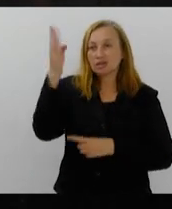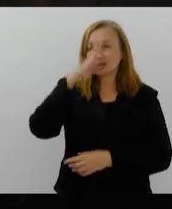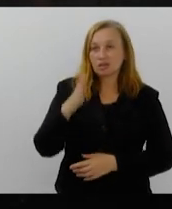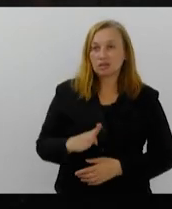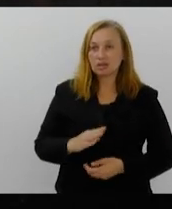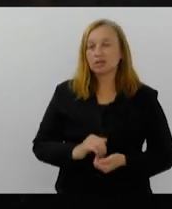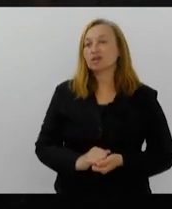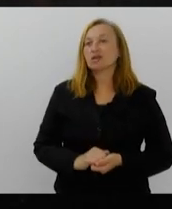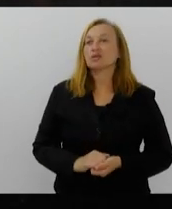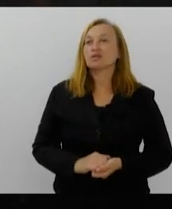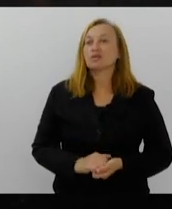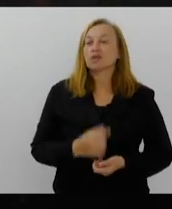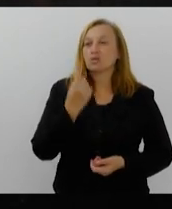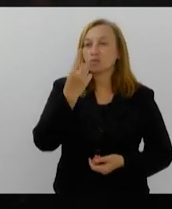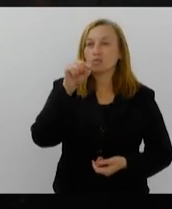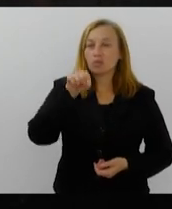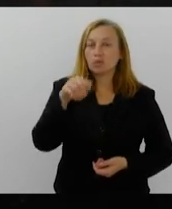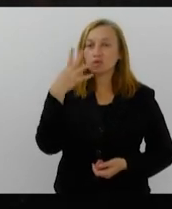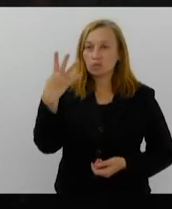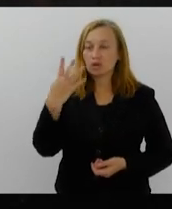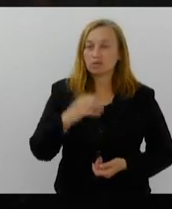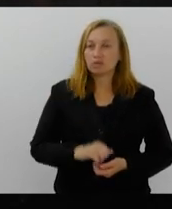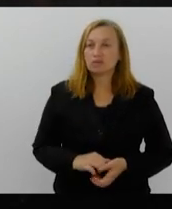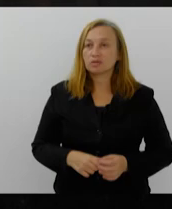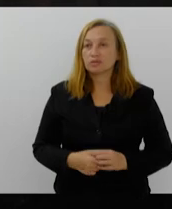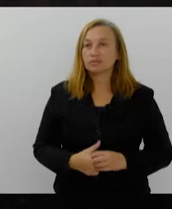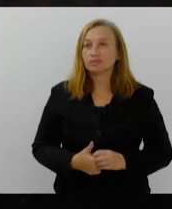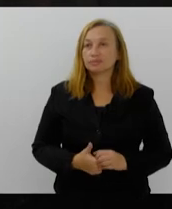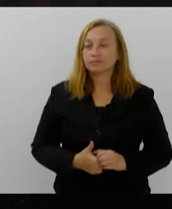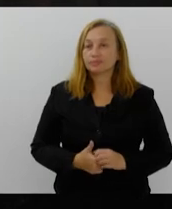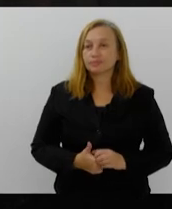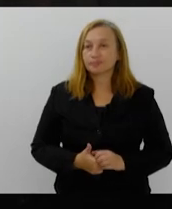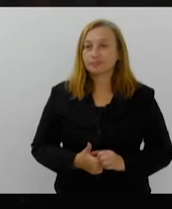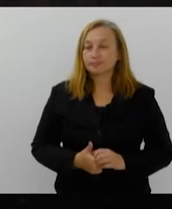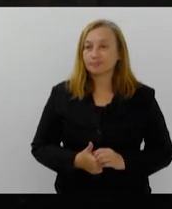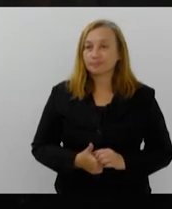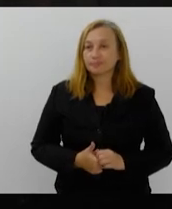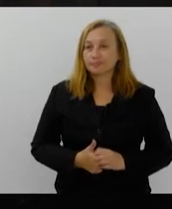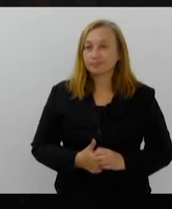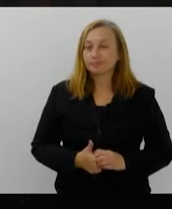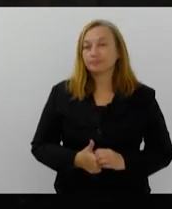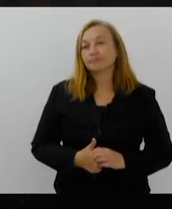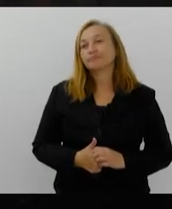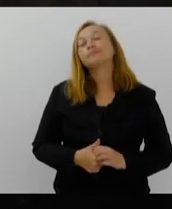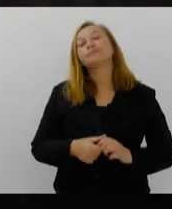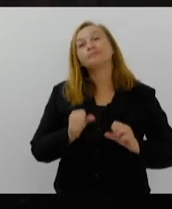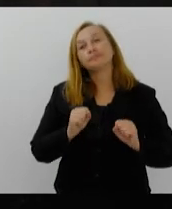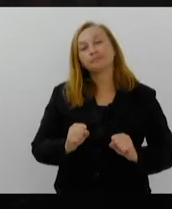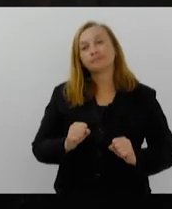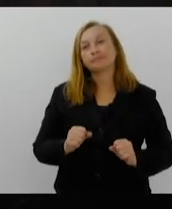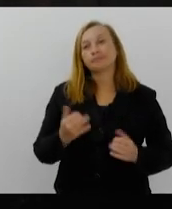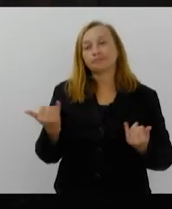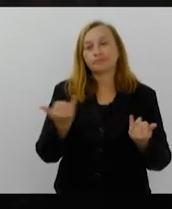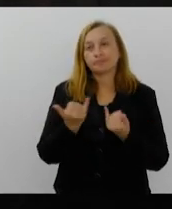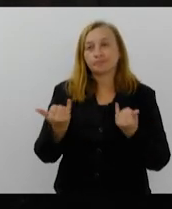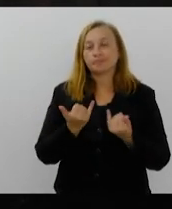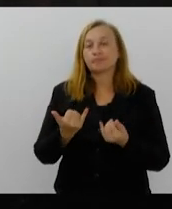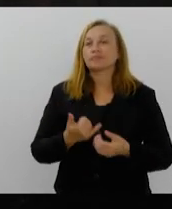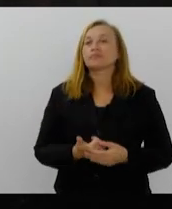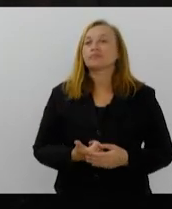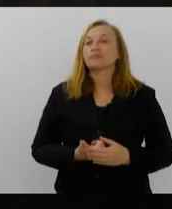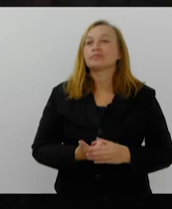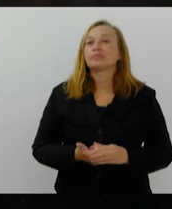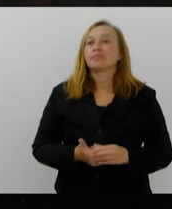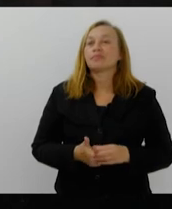dela ficou na casa de 1,4. Isso é muito aquém do que poderia ser. Isso são dados, inclusive, né,